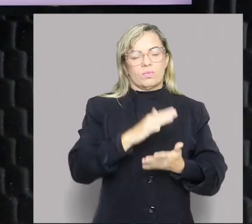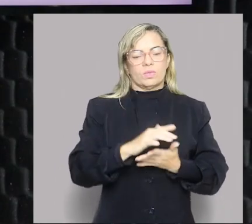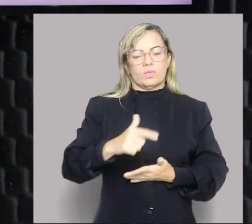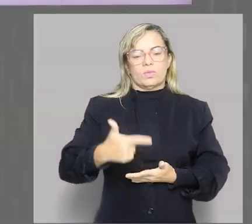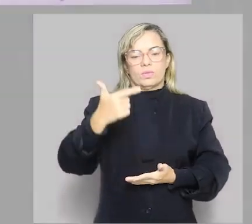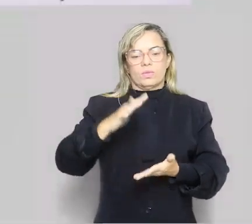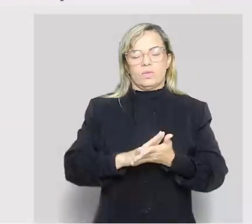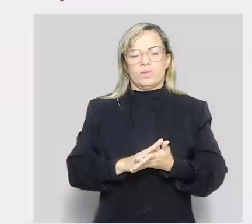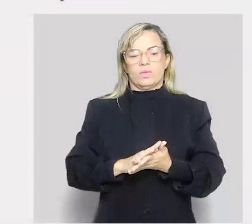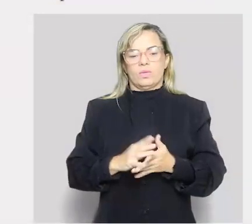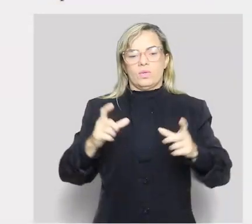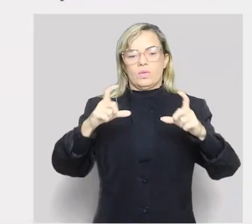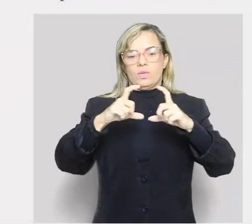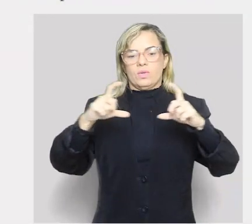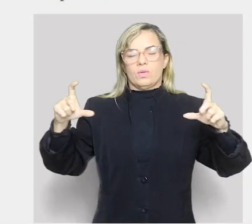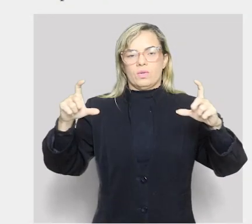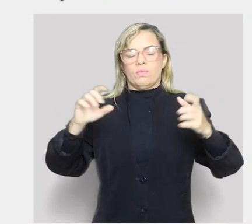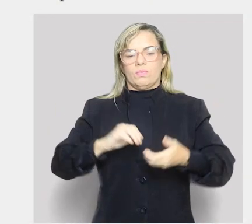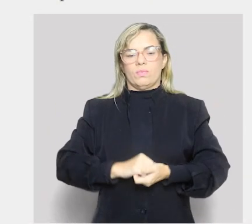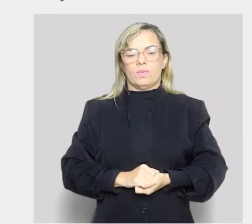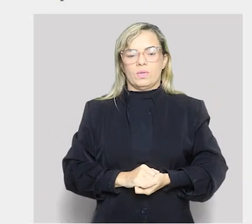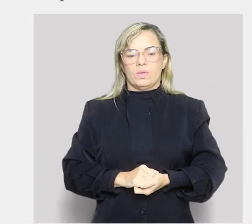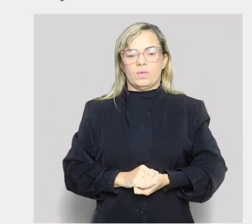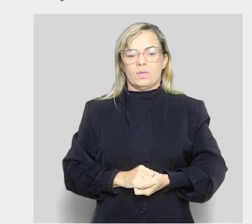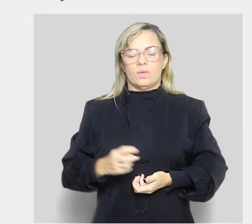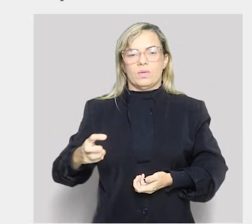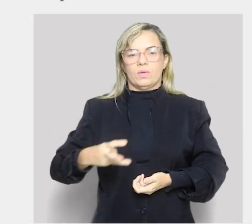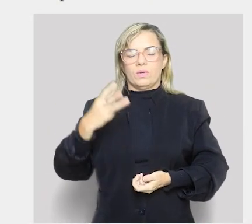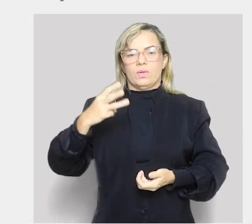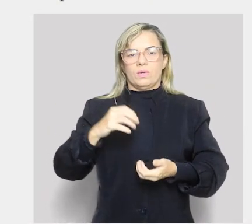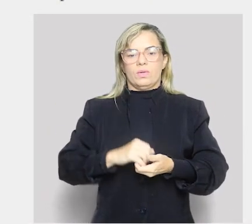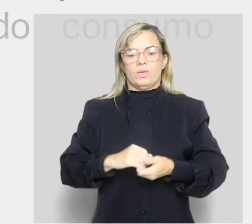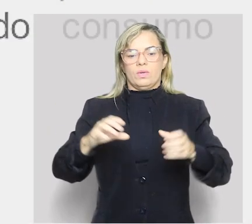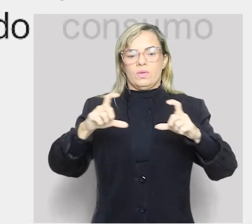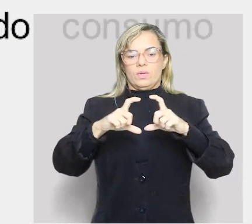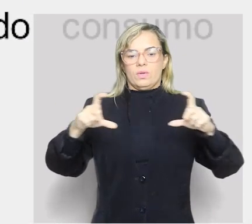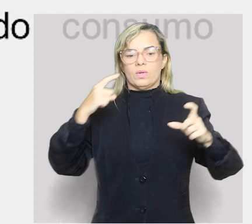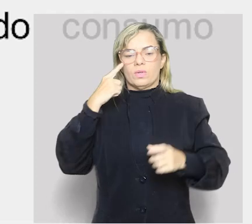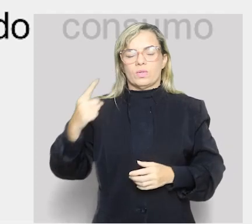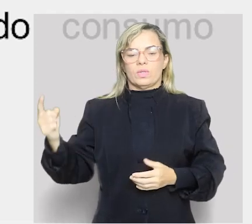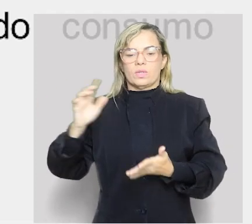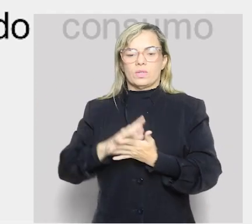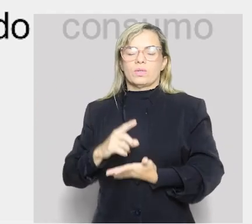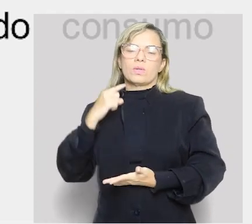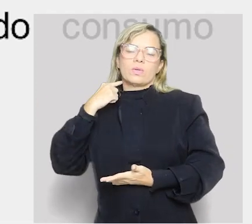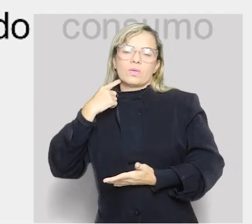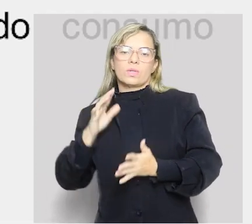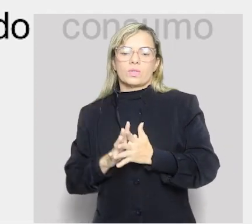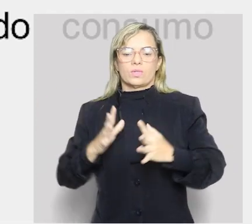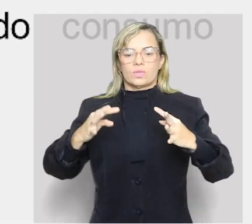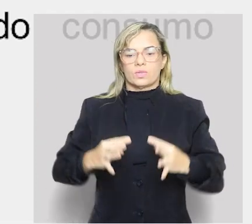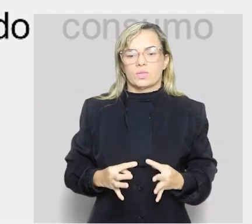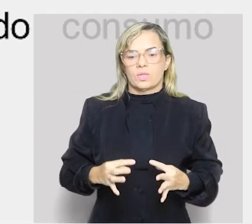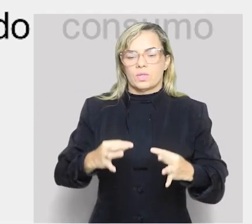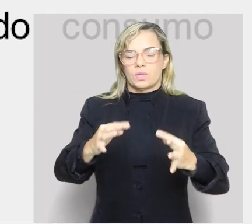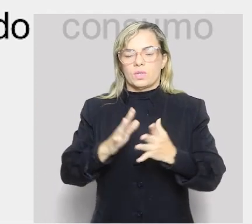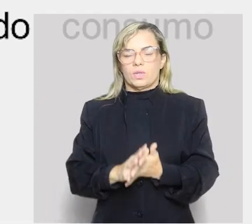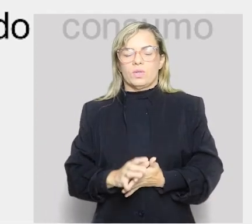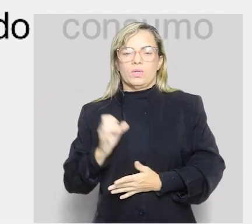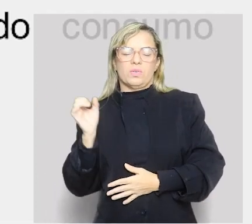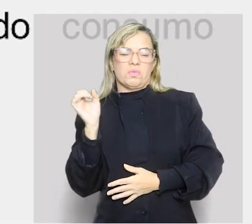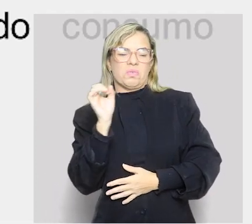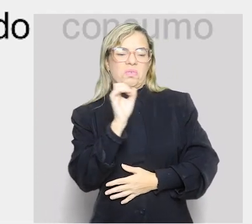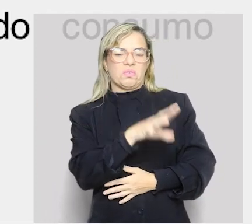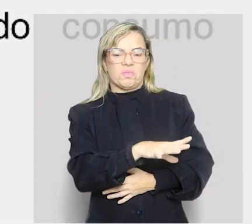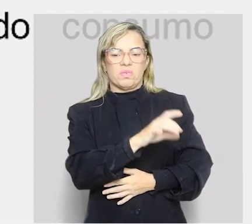ele fala sobre a questão da obsolescência. E aí no terceiro parágrafo ele diz aqui, ó, o lixo eletroeletrônico, né,